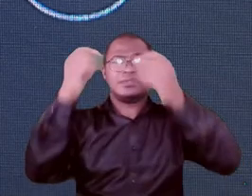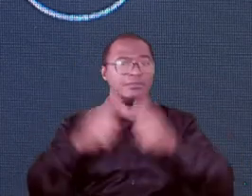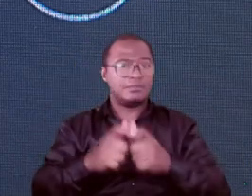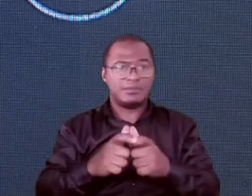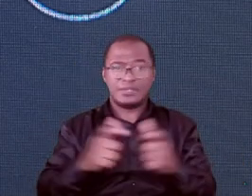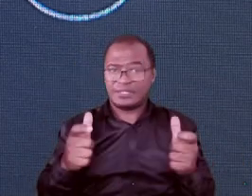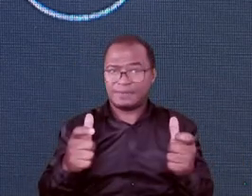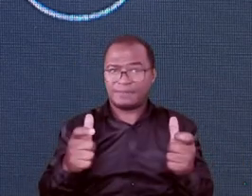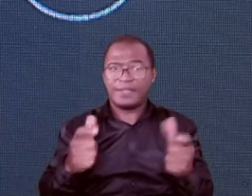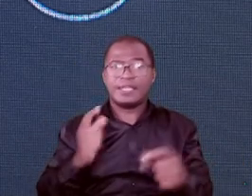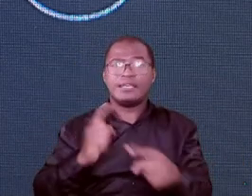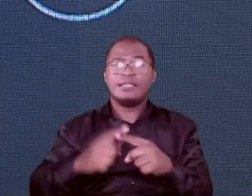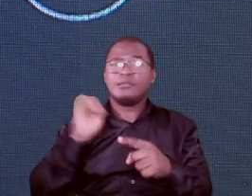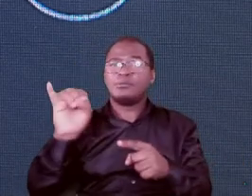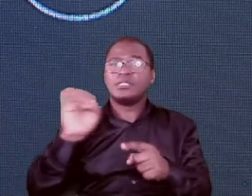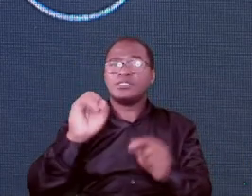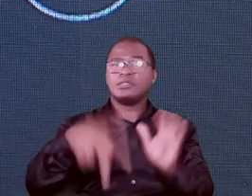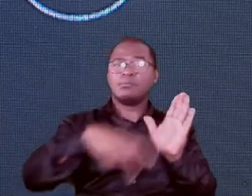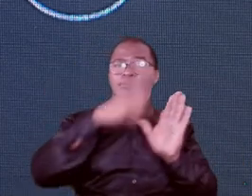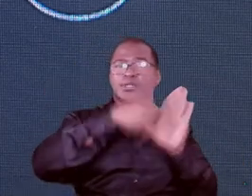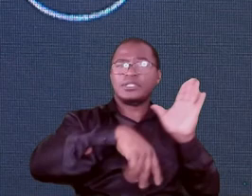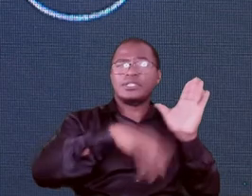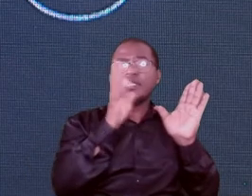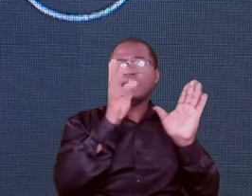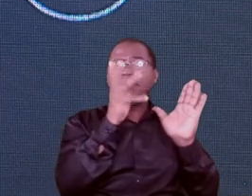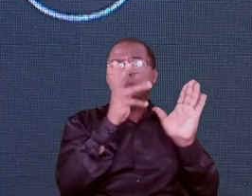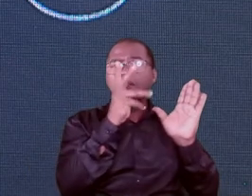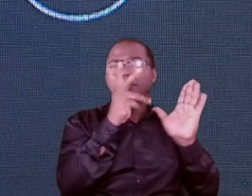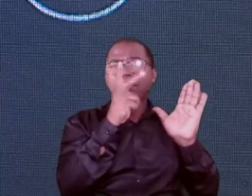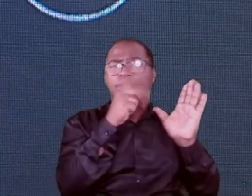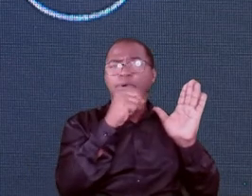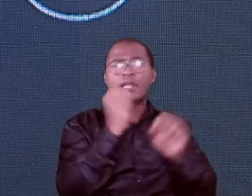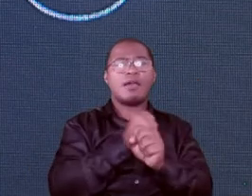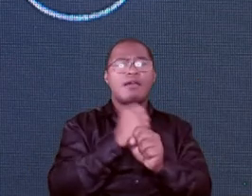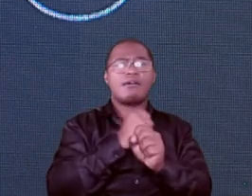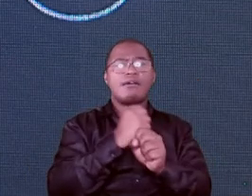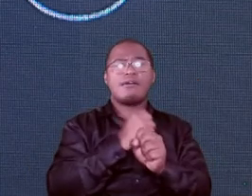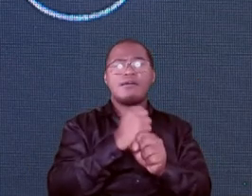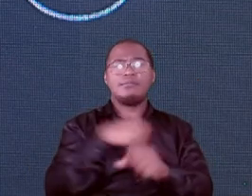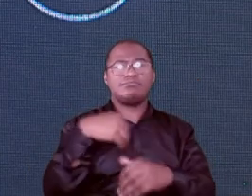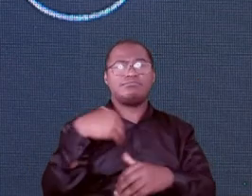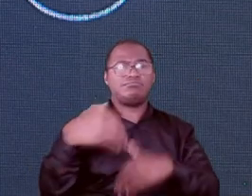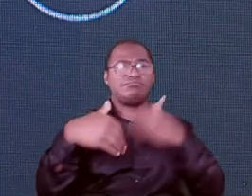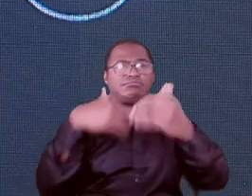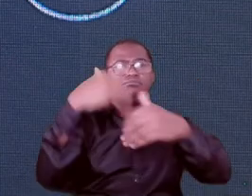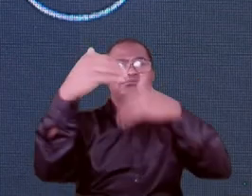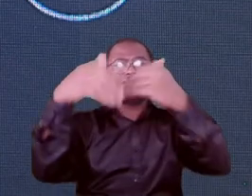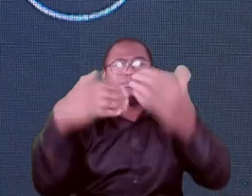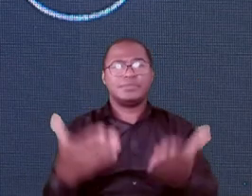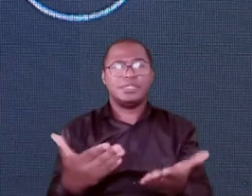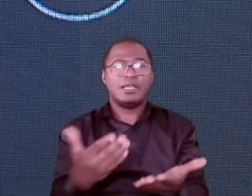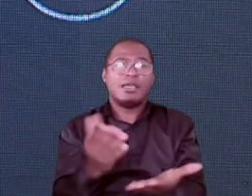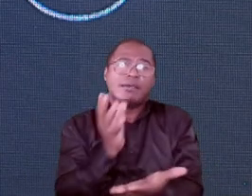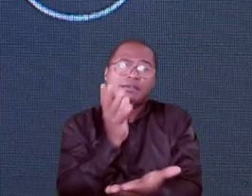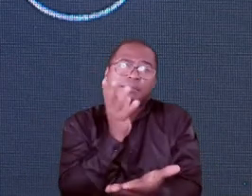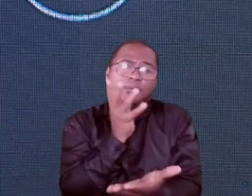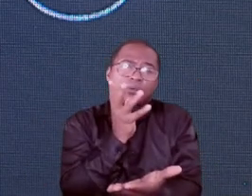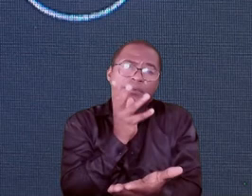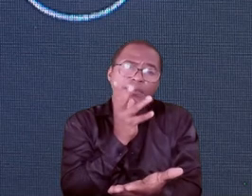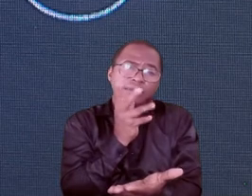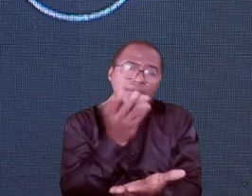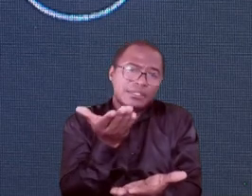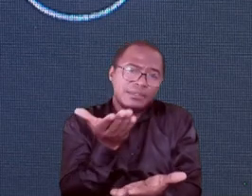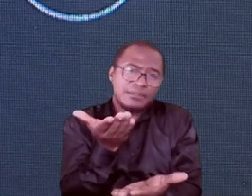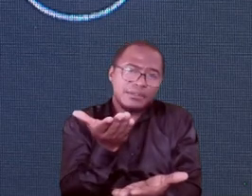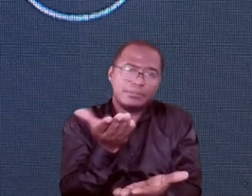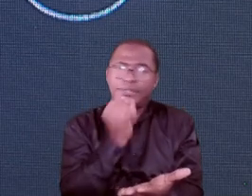projetos que levam tempos de gestação assim leva um ano eu vou lançar sei lá peru com